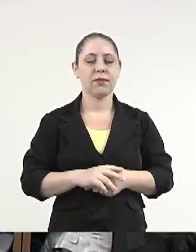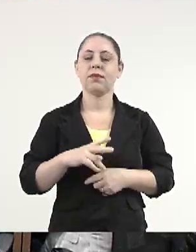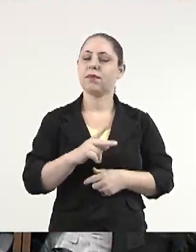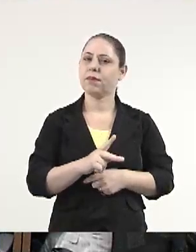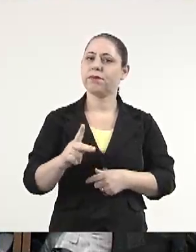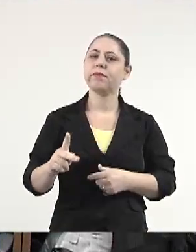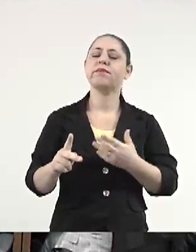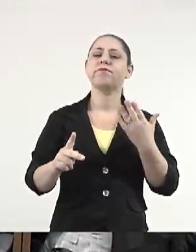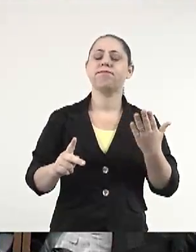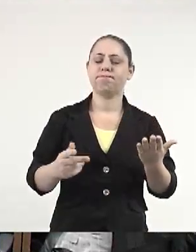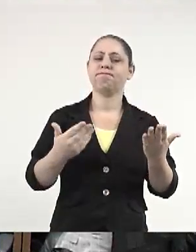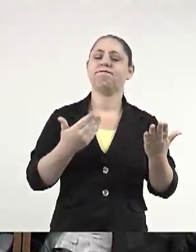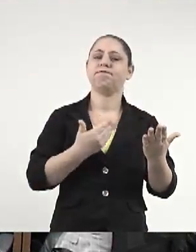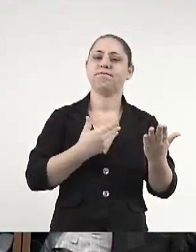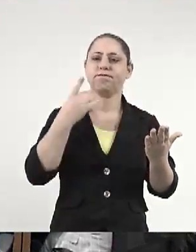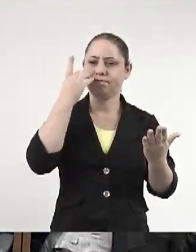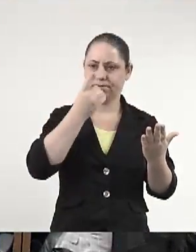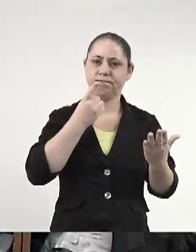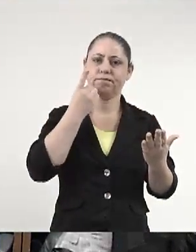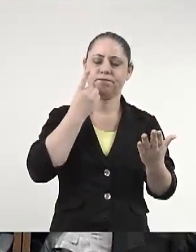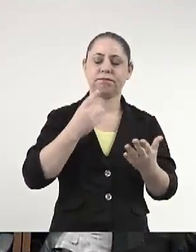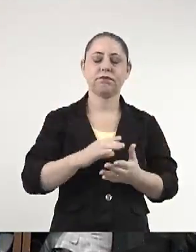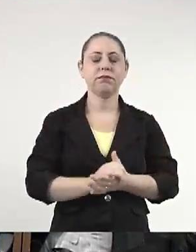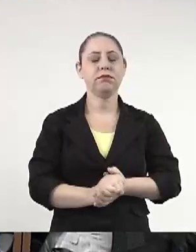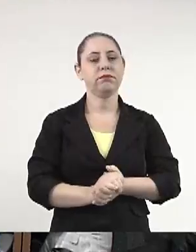Senhor presidente, senhores deputados,